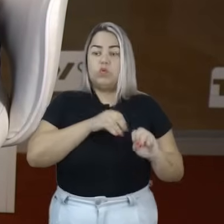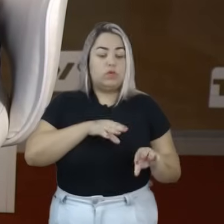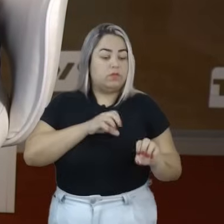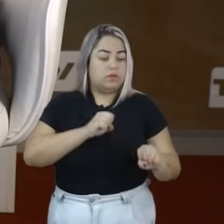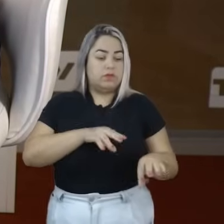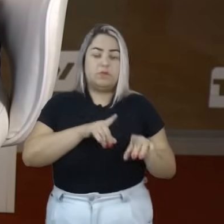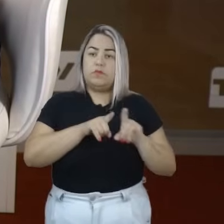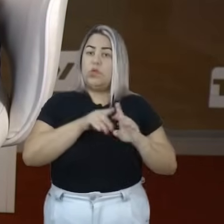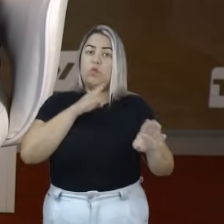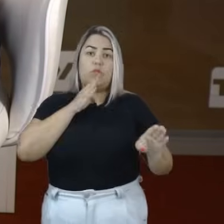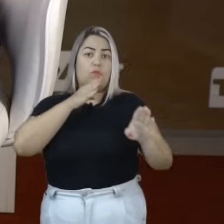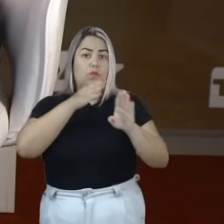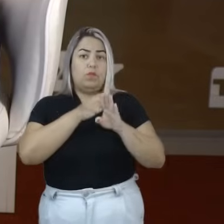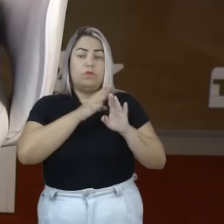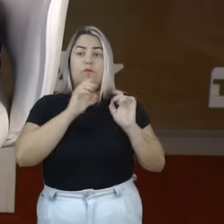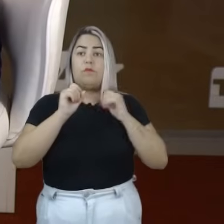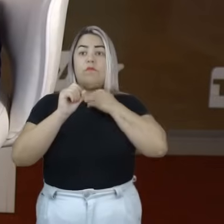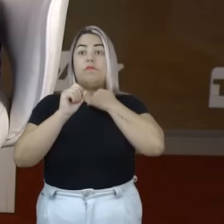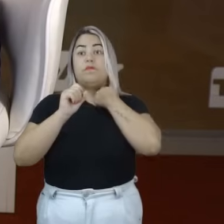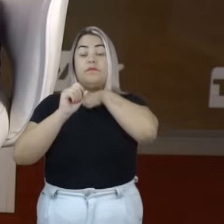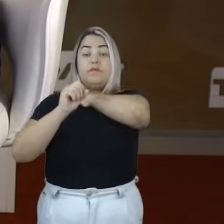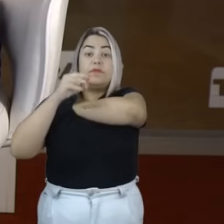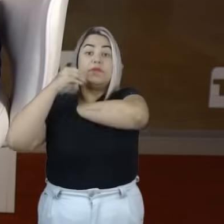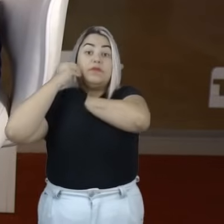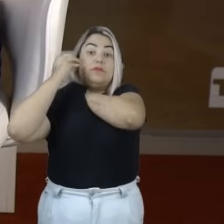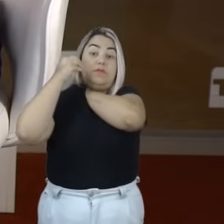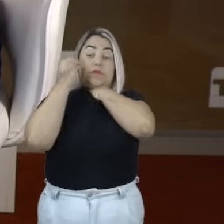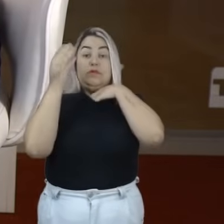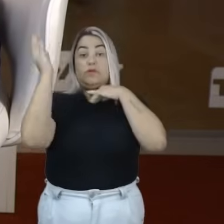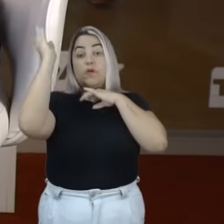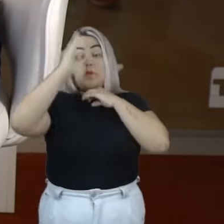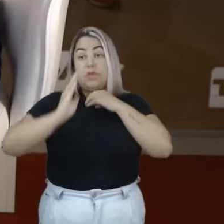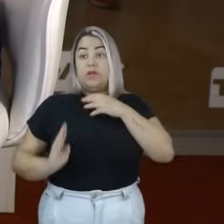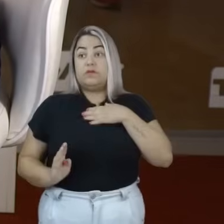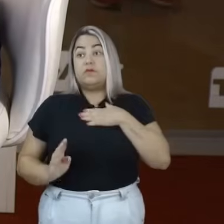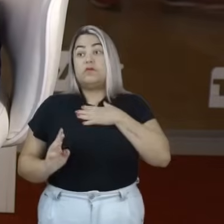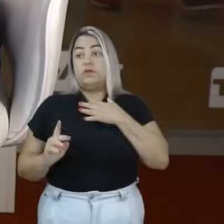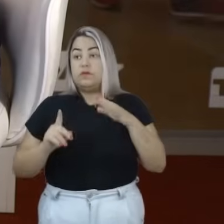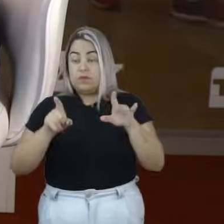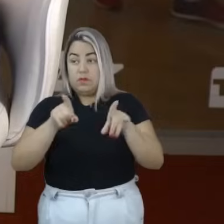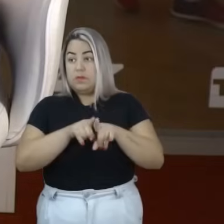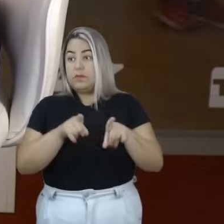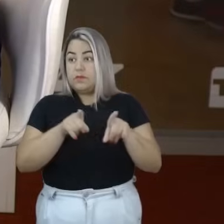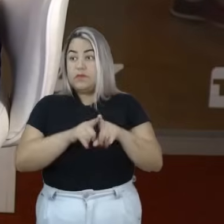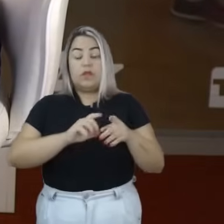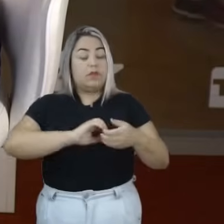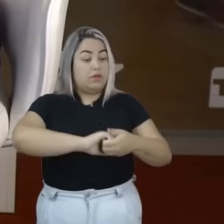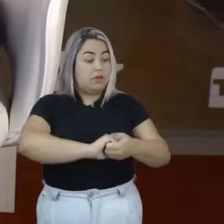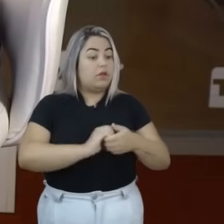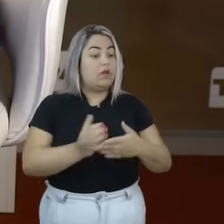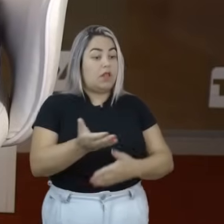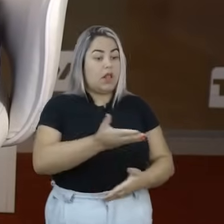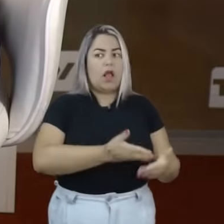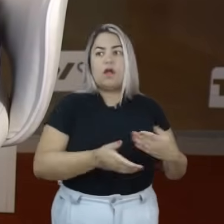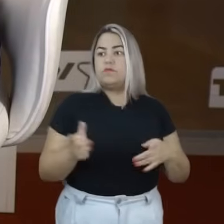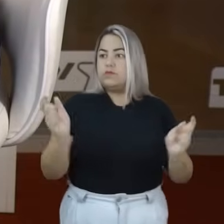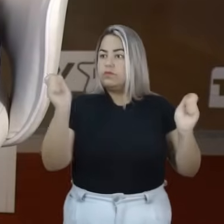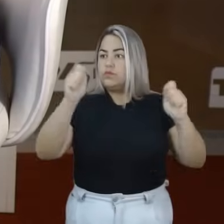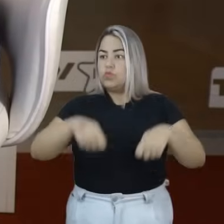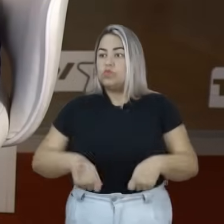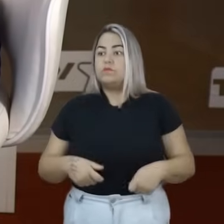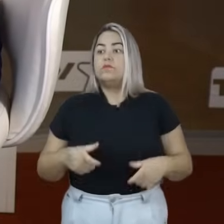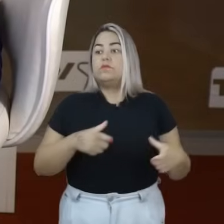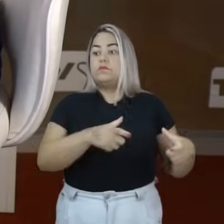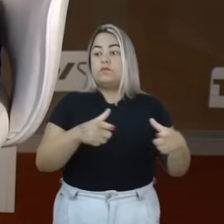o objetivo é que essa experiência brasileira a gente também dá as mãos a quem precisa em outros